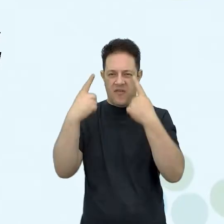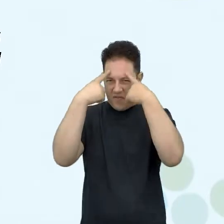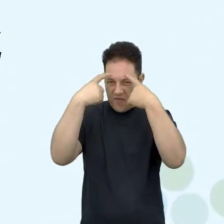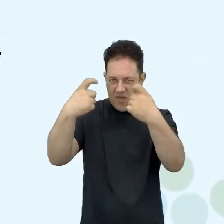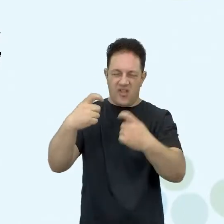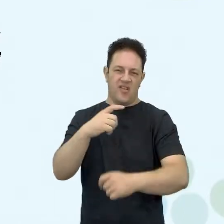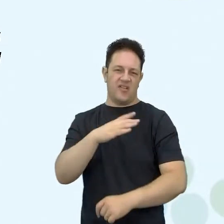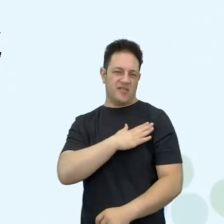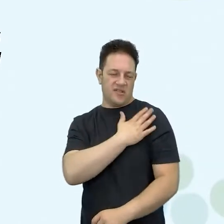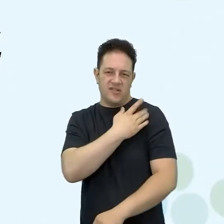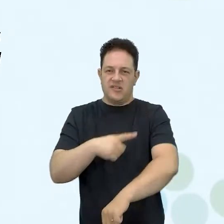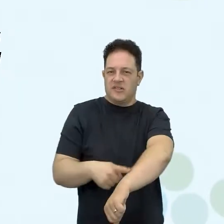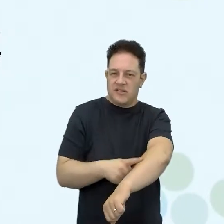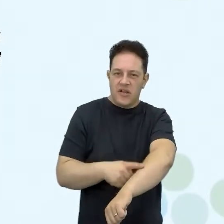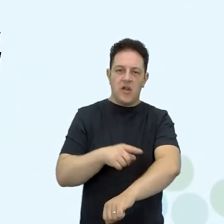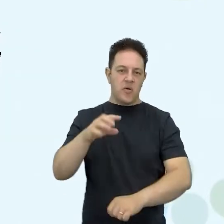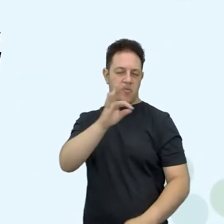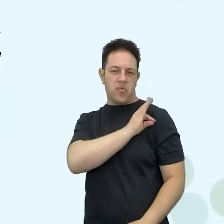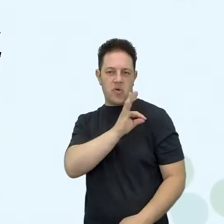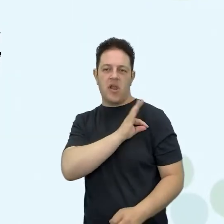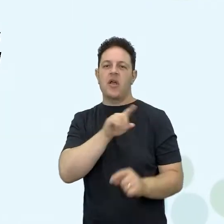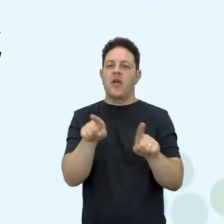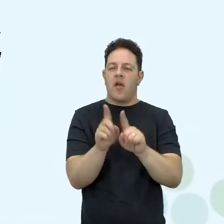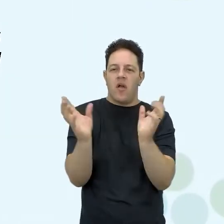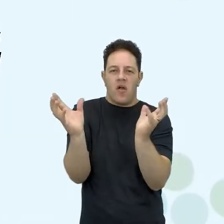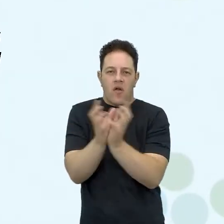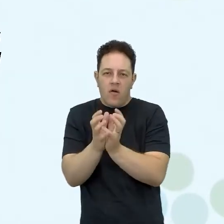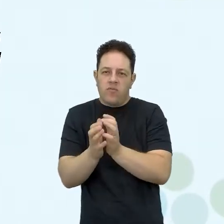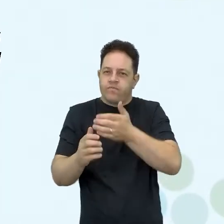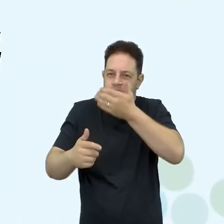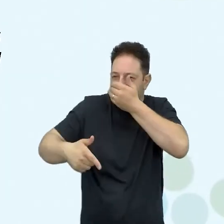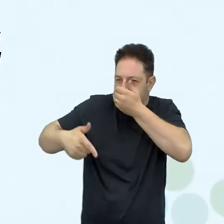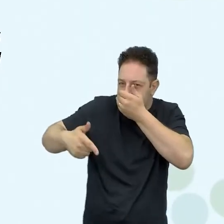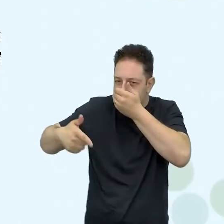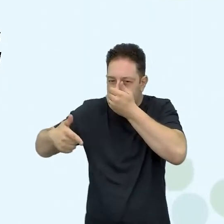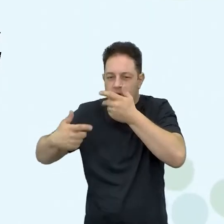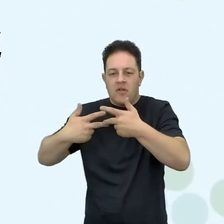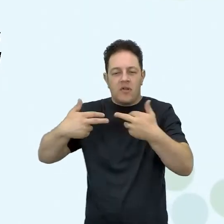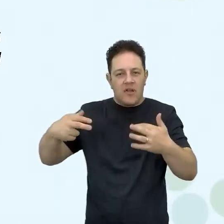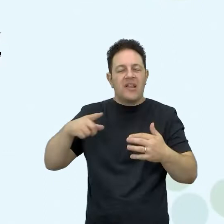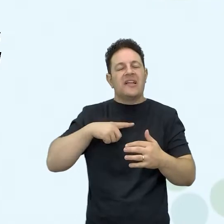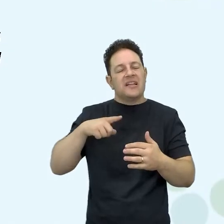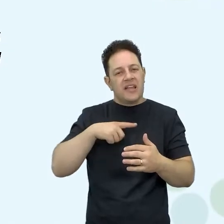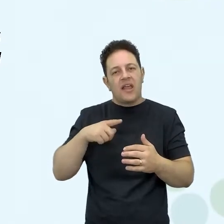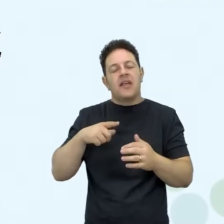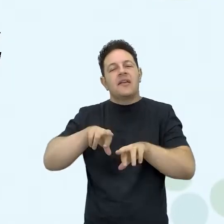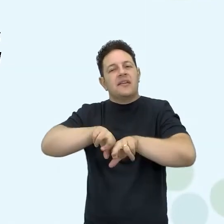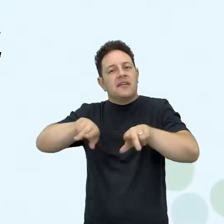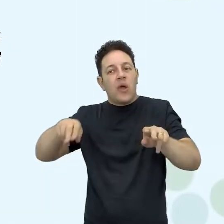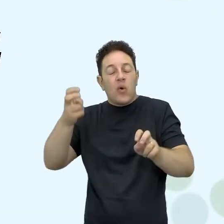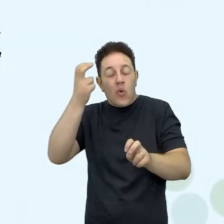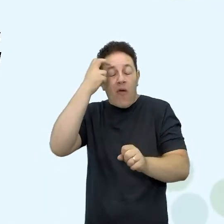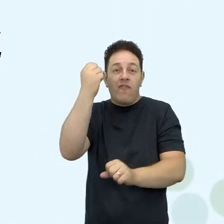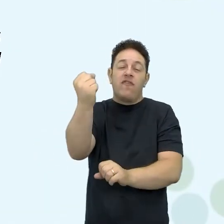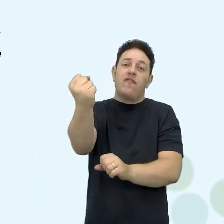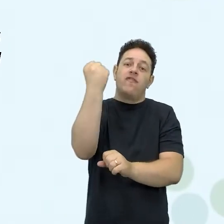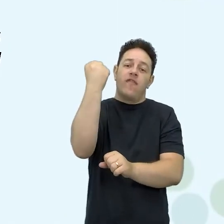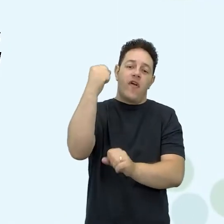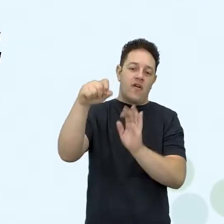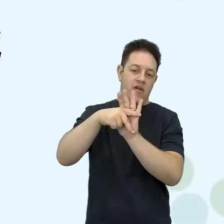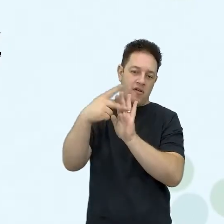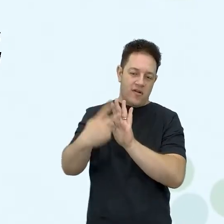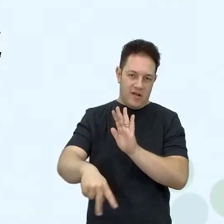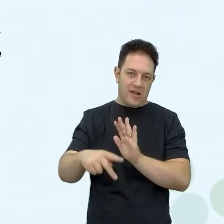a presença da polícia, o crime organizado, né, que são elementos culturais muito fortes